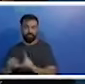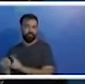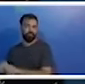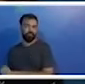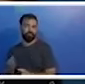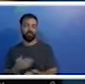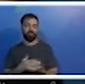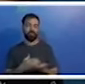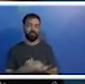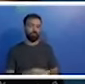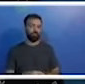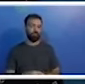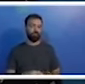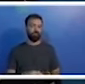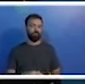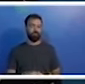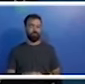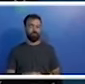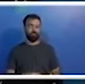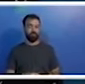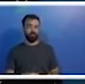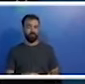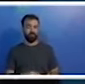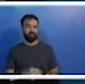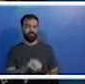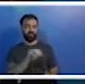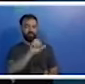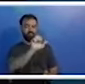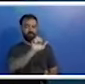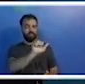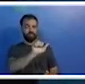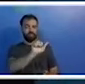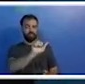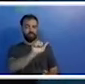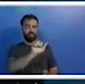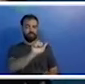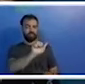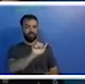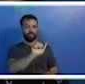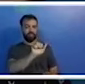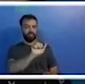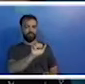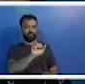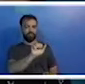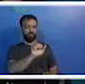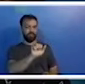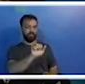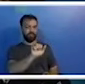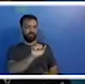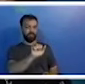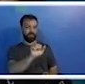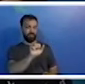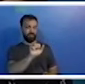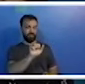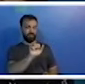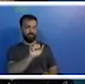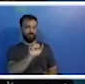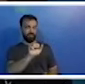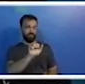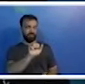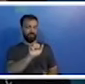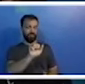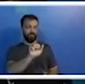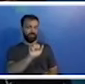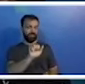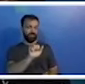e vamos começar a isso O Bocão do Borel lá muito bem ah le le